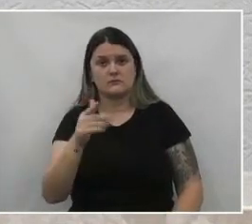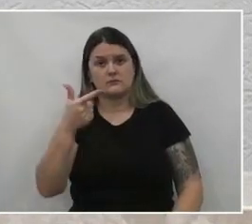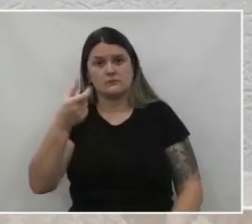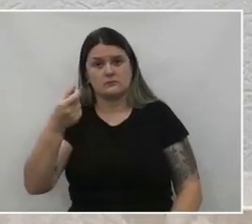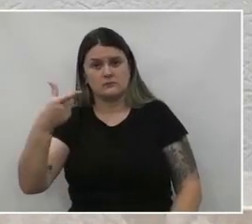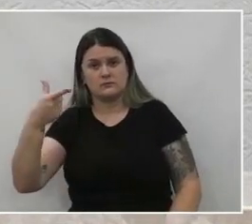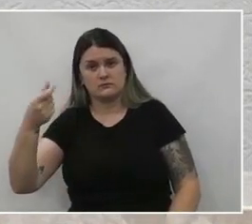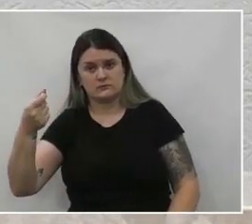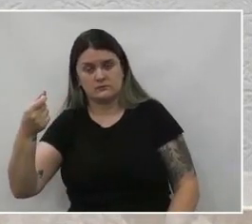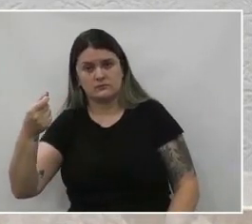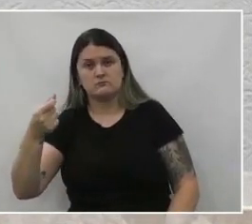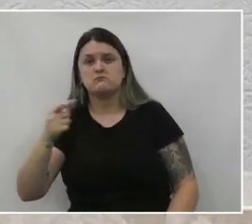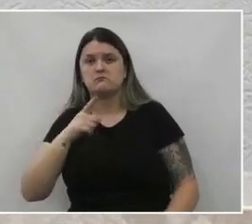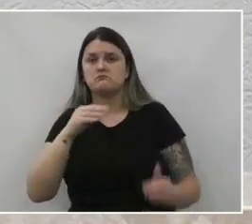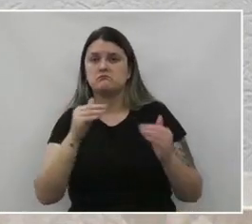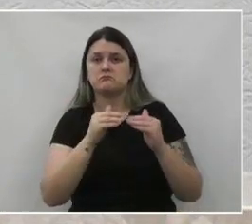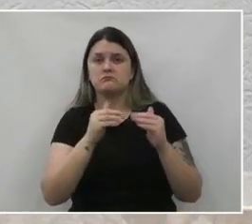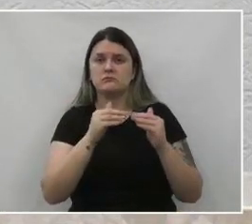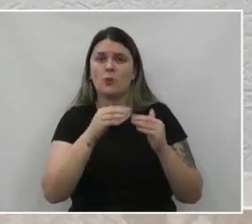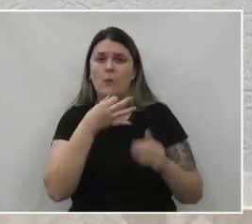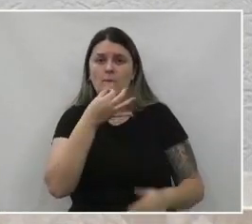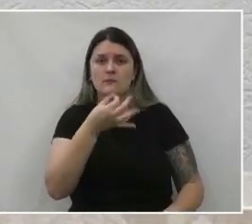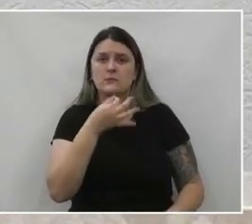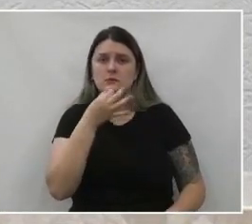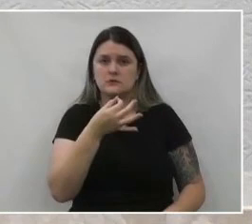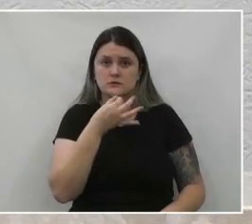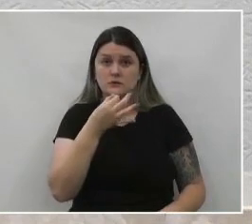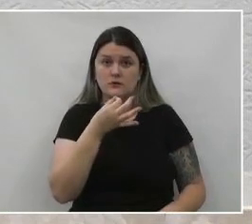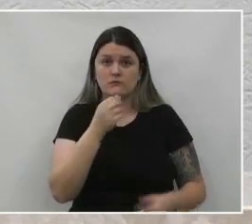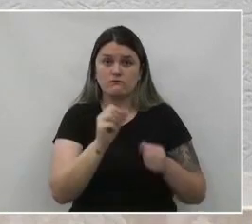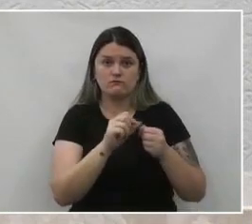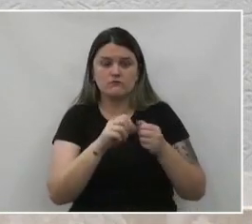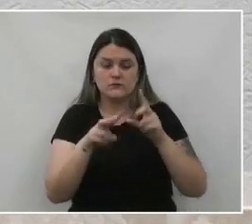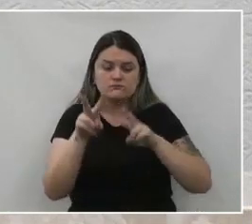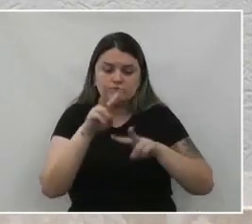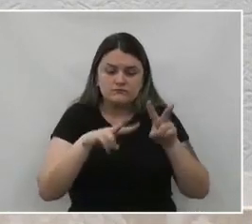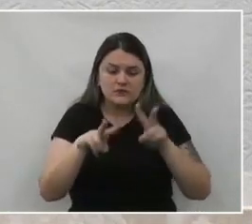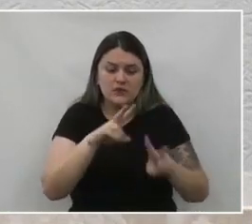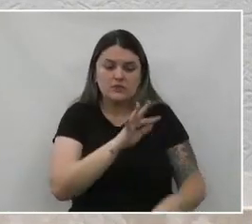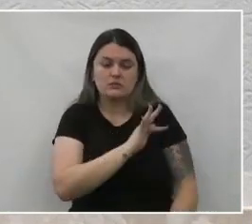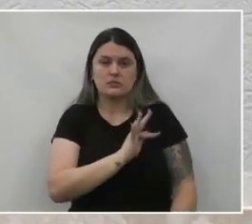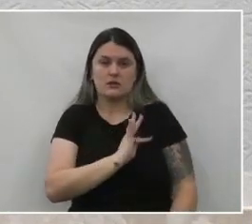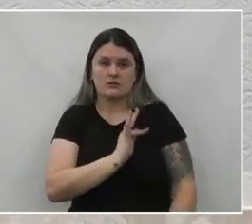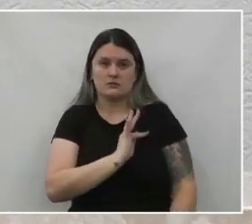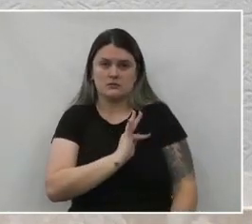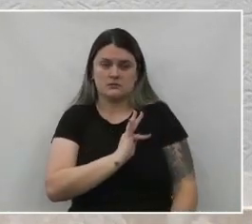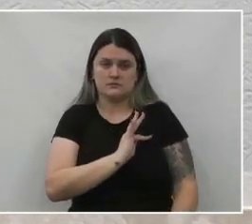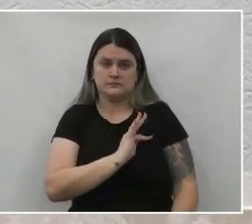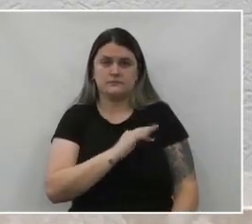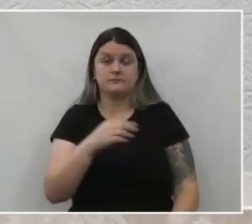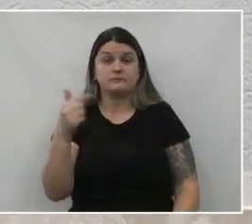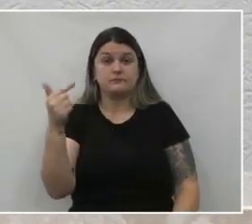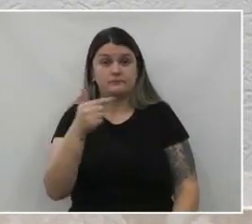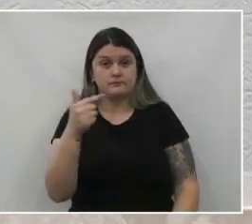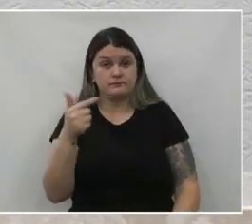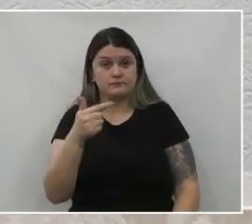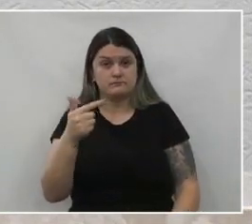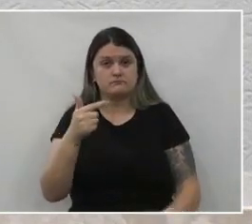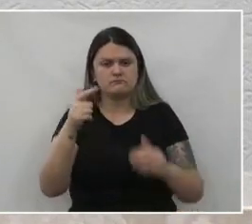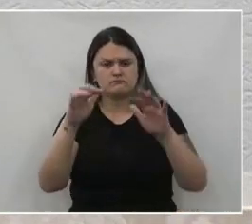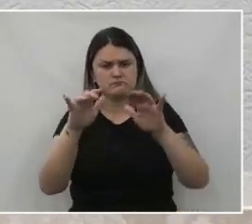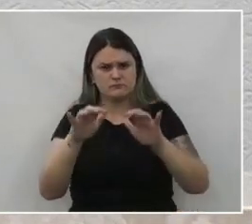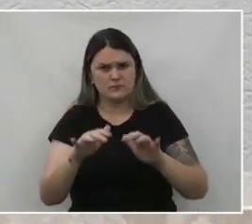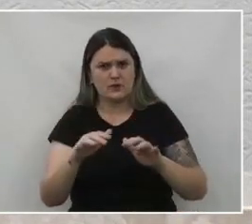532/22, corroborou o opinativo da unidade técnica. É o relatório. 2. Fundamentação e